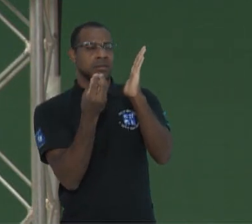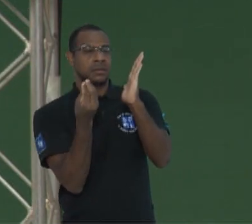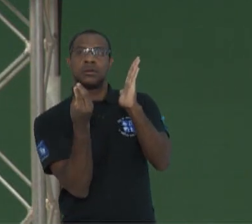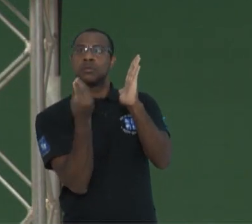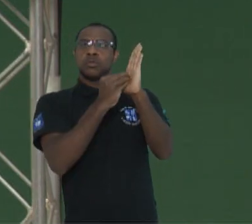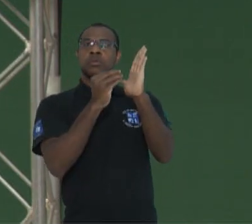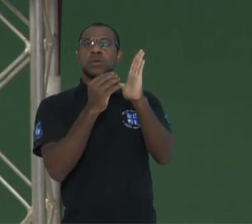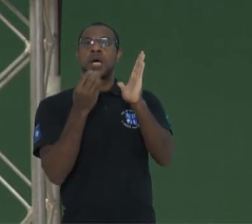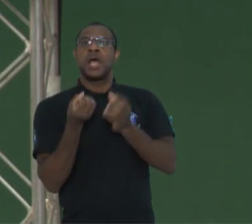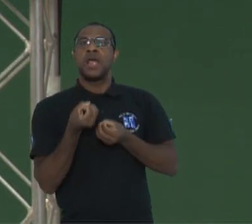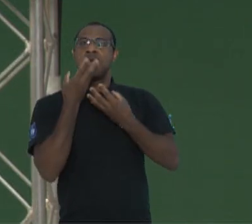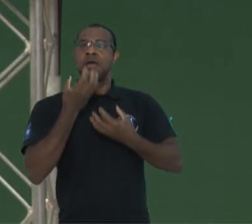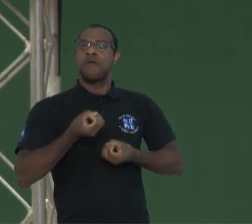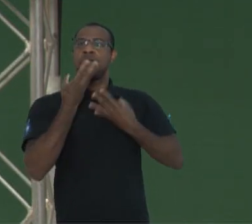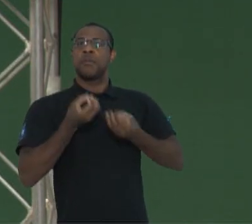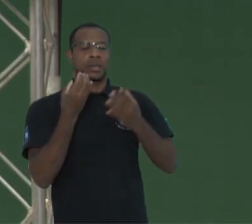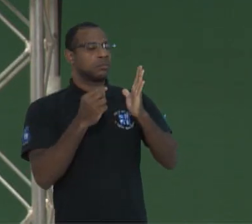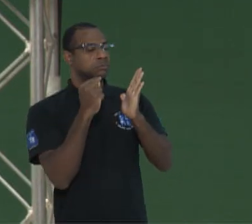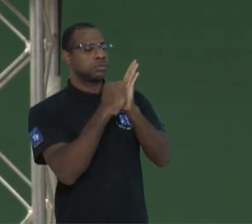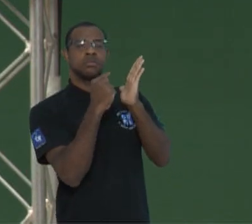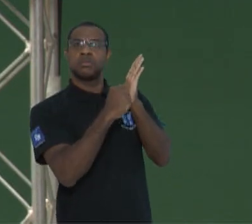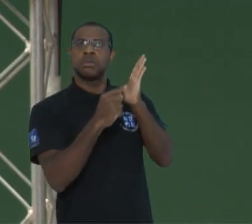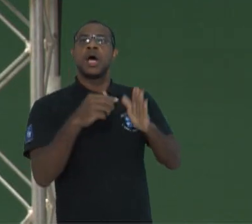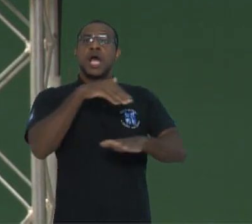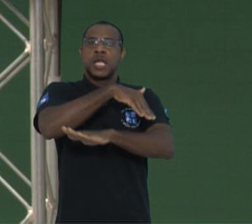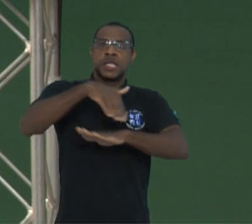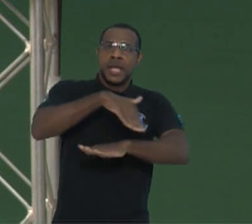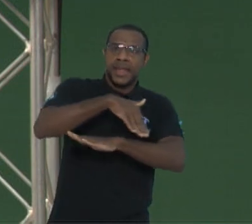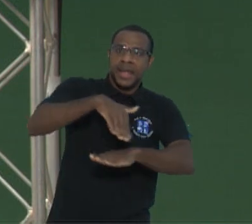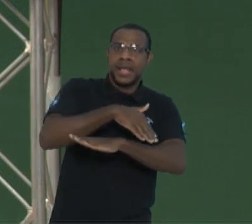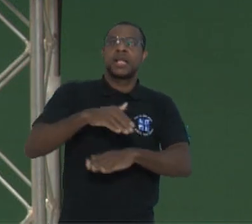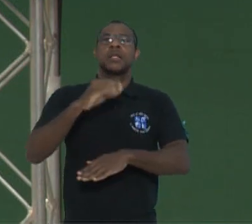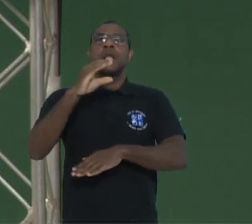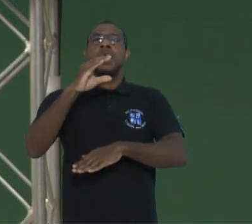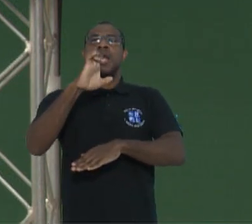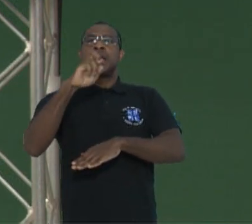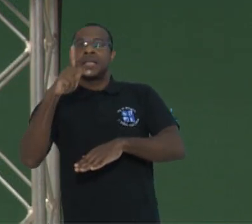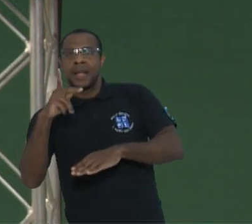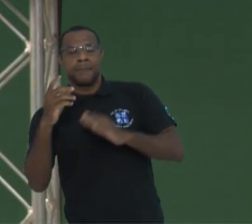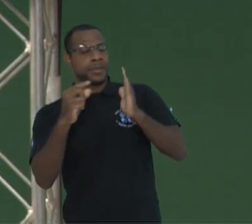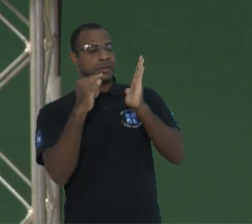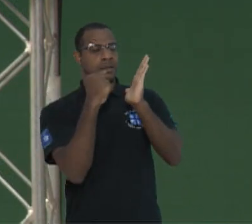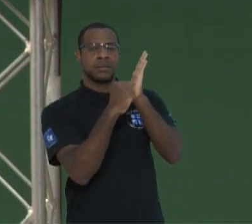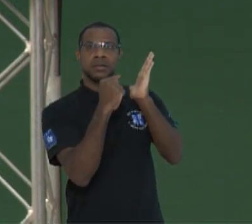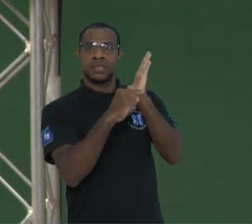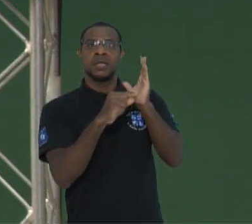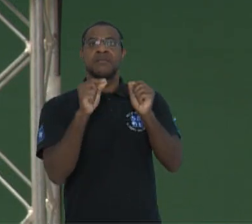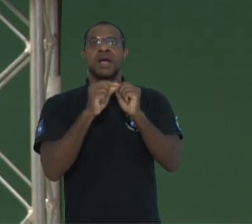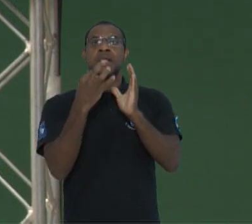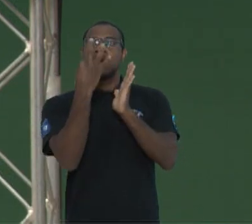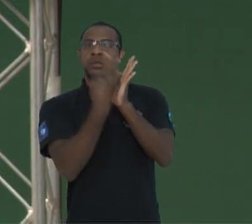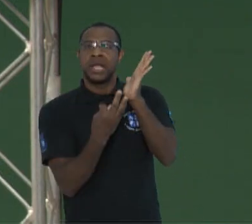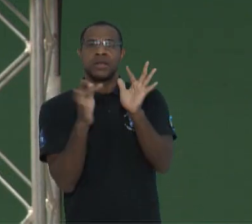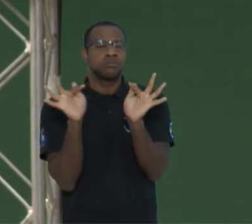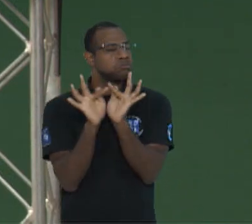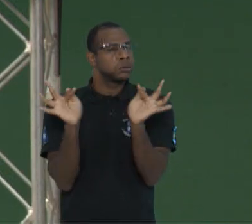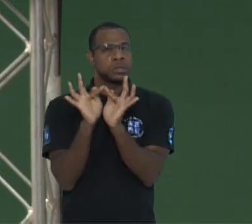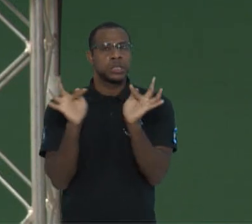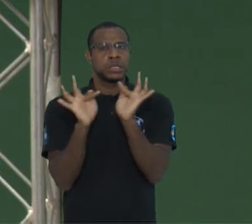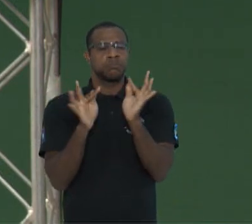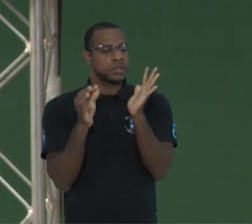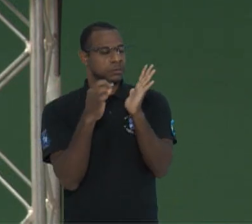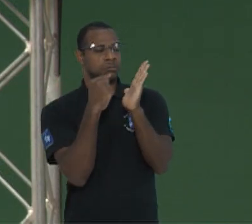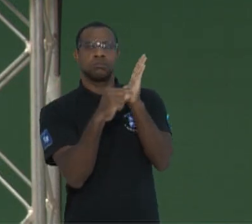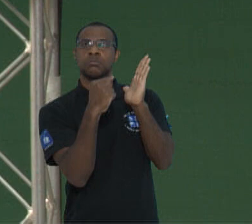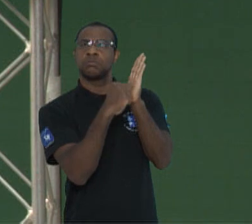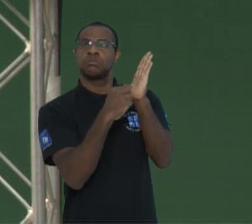as informações da pessoa, o endereço, o CEP, e faz um texto básico onde você encaminha, um texto não muito